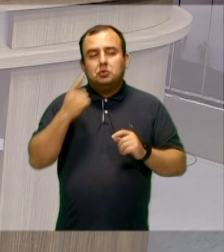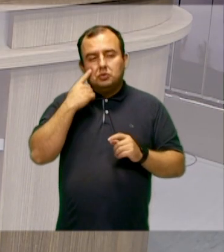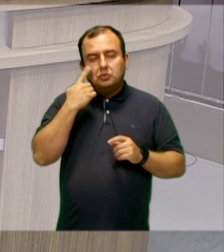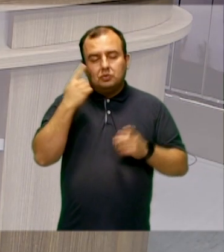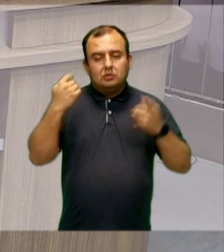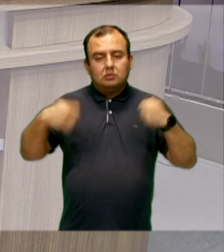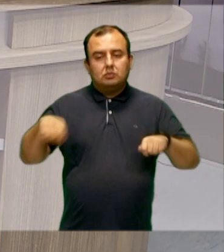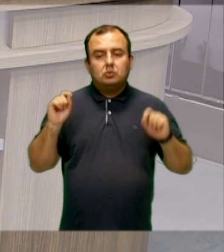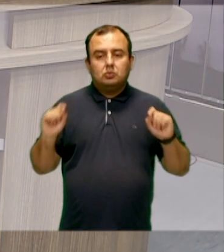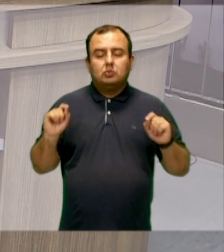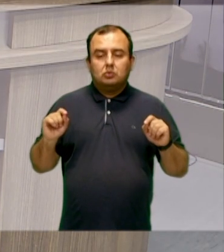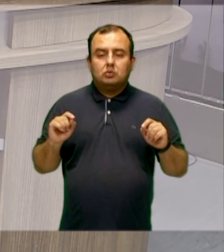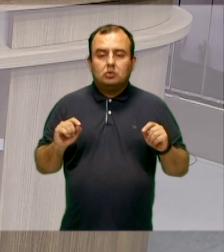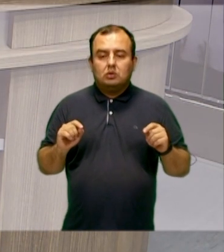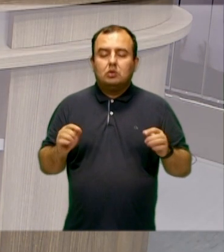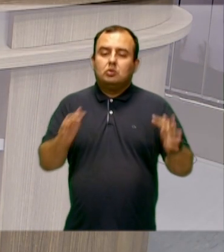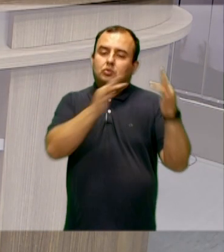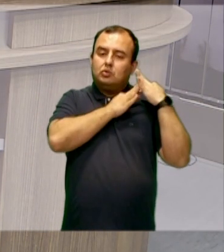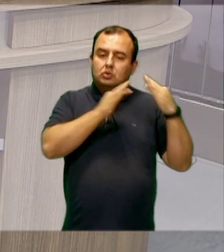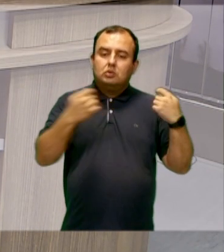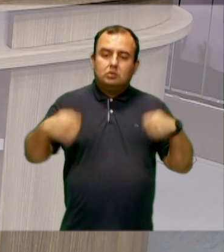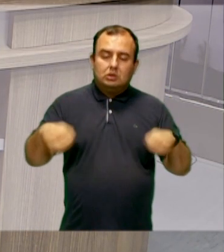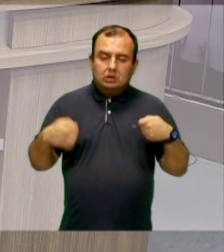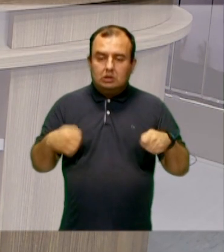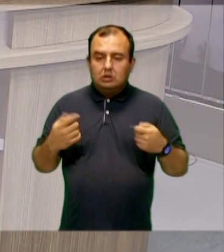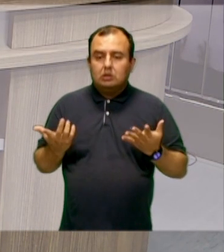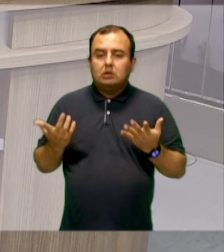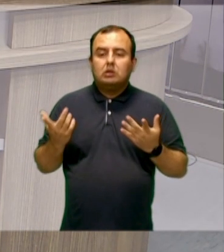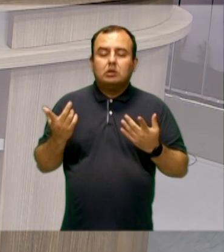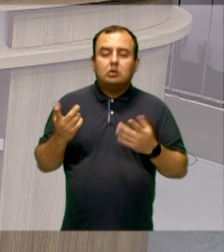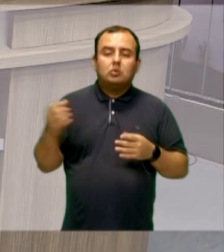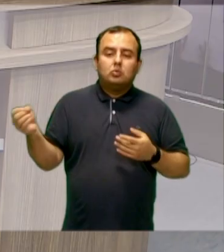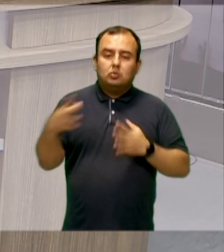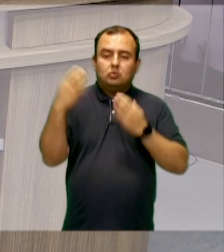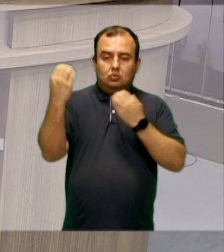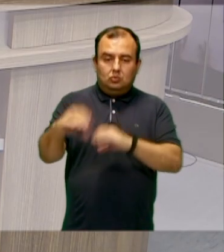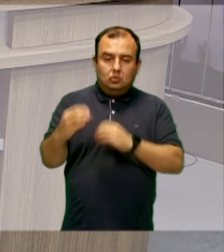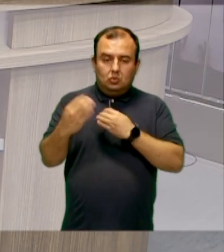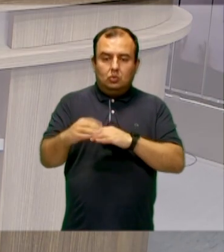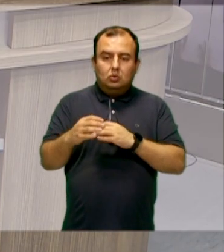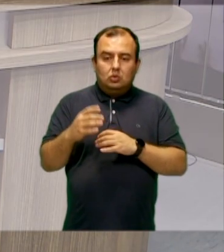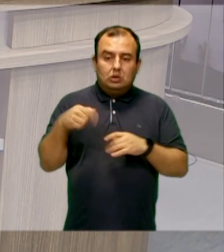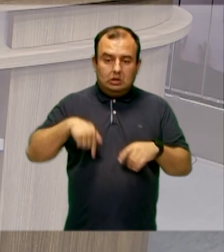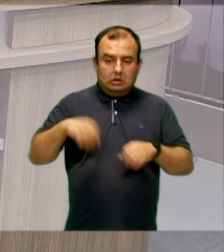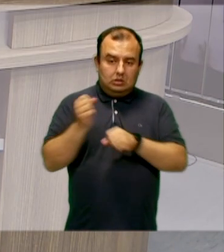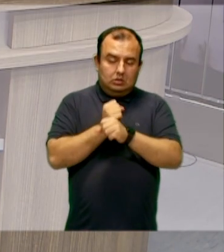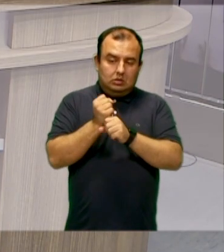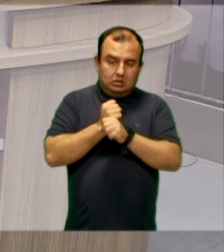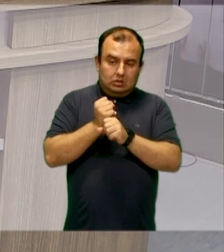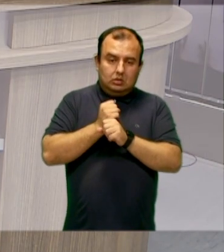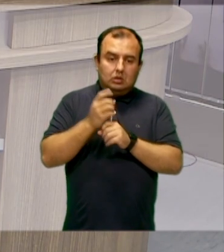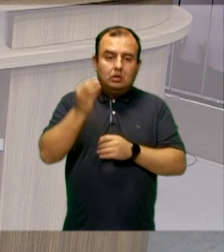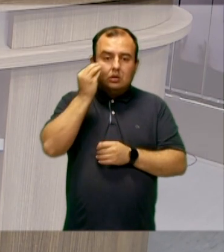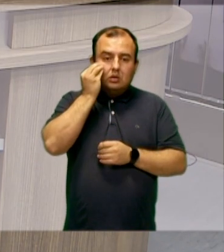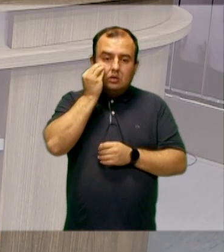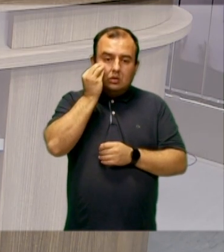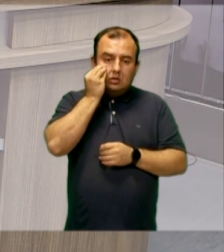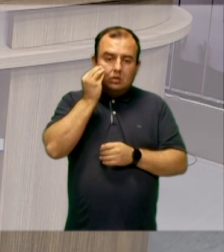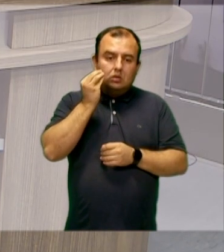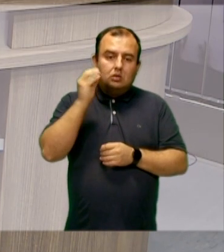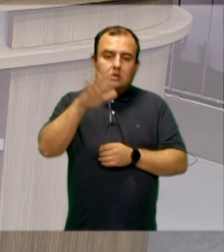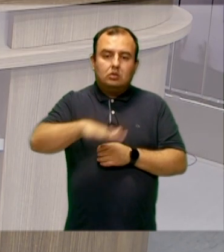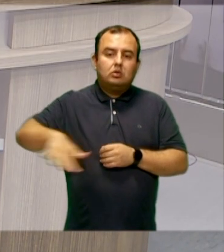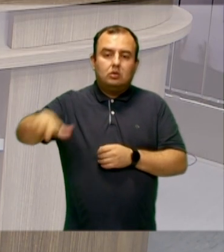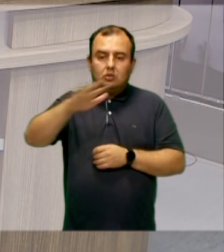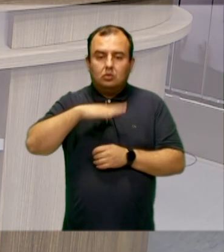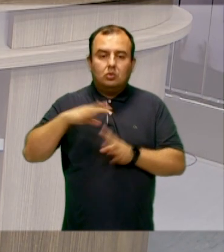levantamento dos cargos e funções que precisam. Tem essa ideia de fazer um novo concurso. Quem sabe ainda esse ano a gente já quer tentar colocar esse concurso de nível